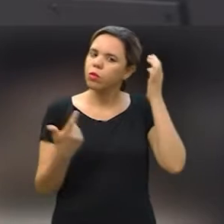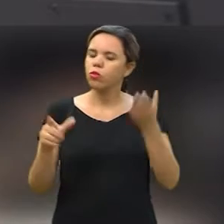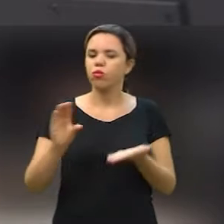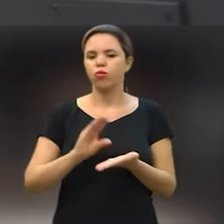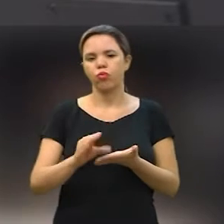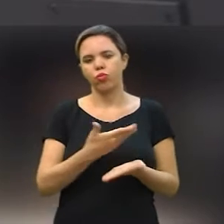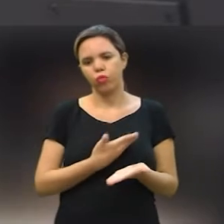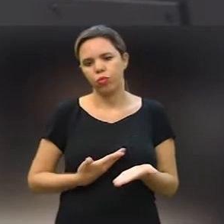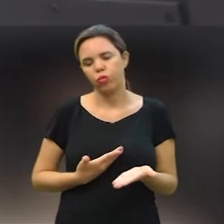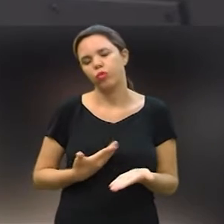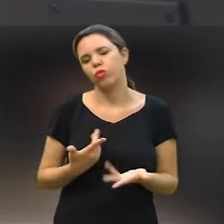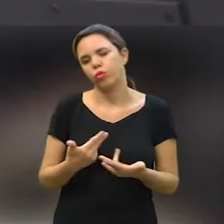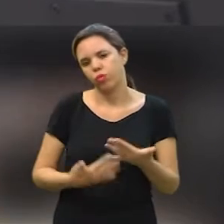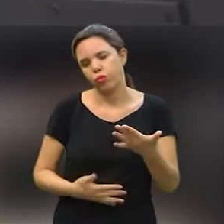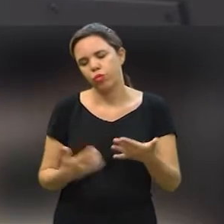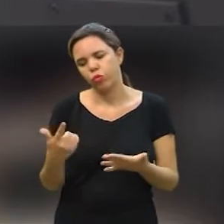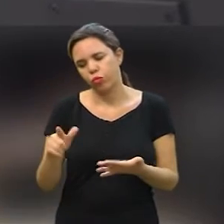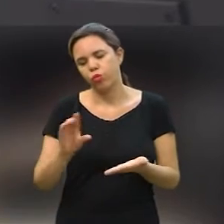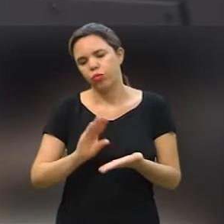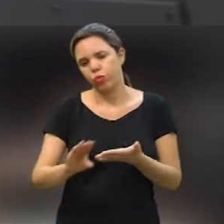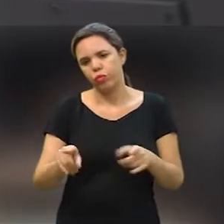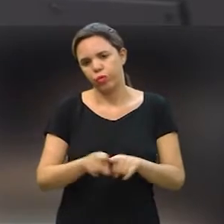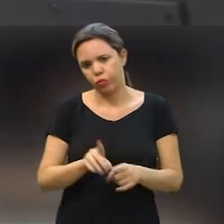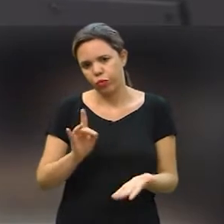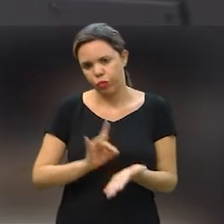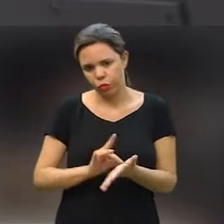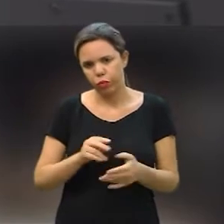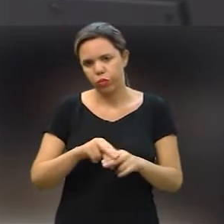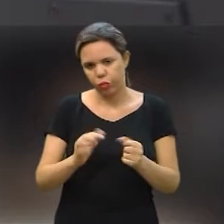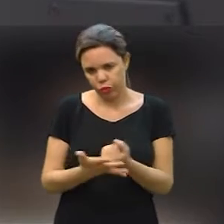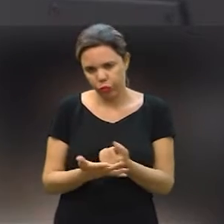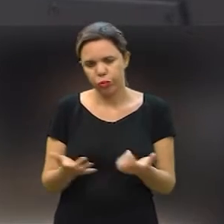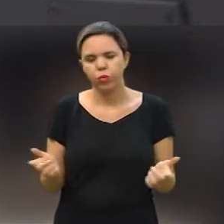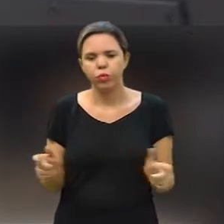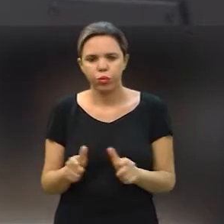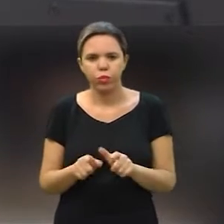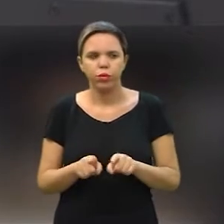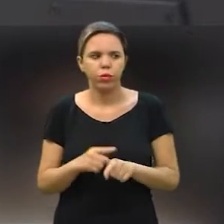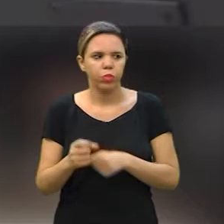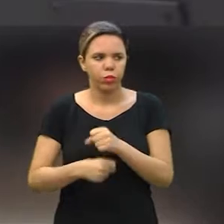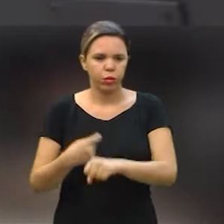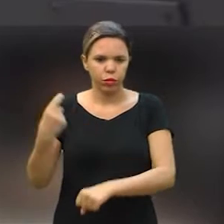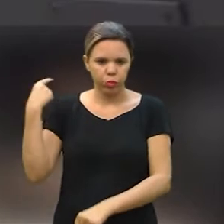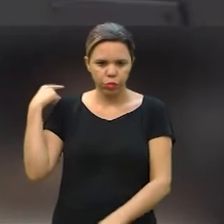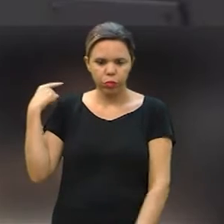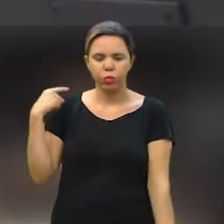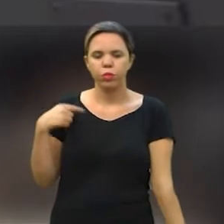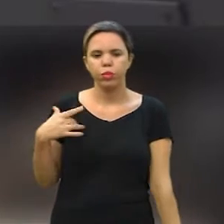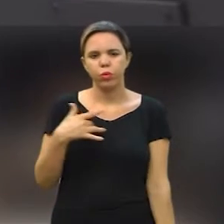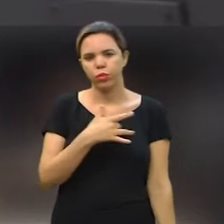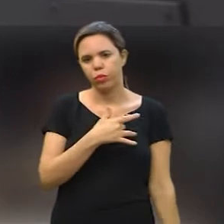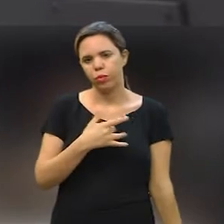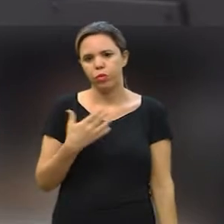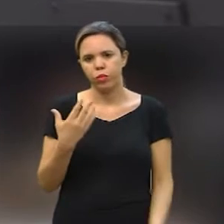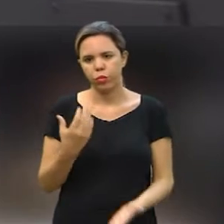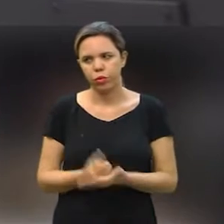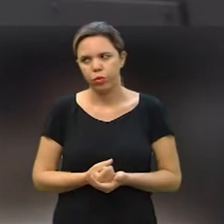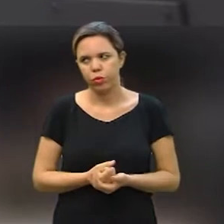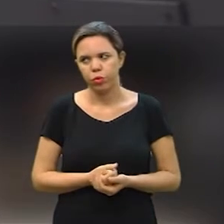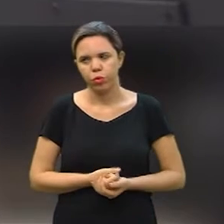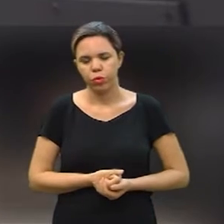com demais transferências da União. Então, de fato, tem a ver com a pandemia. No ano passado, a